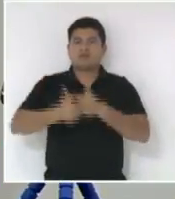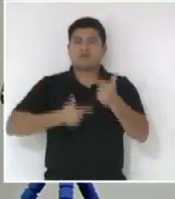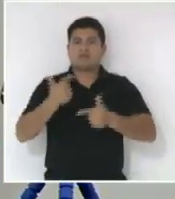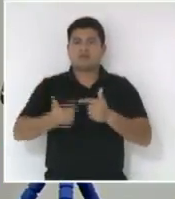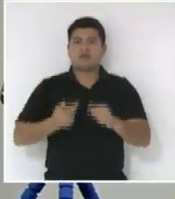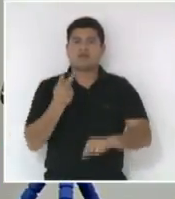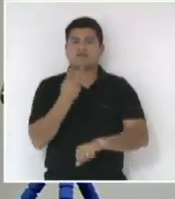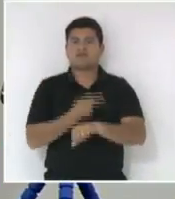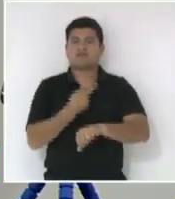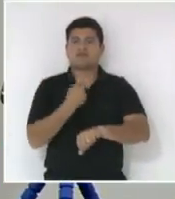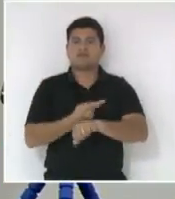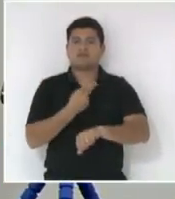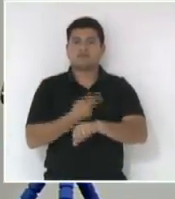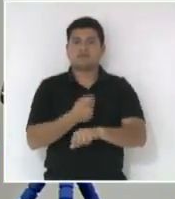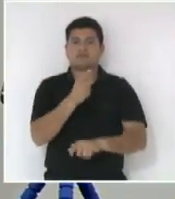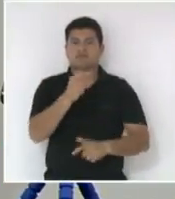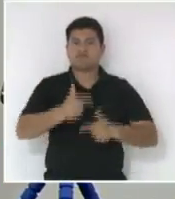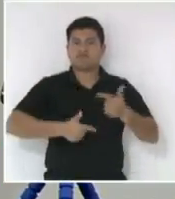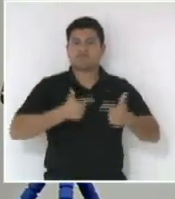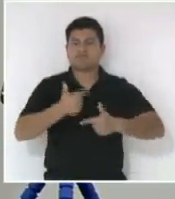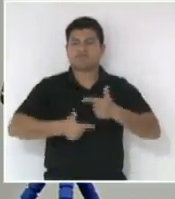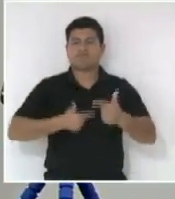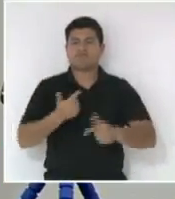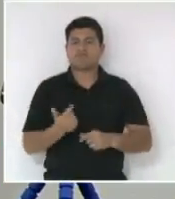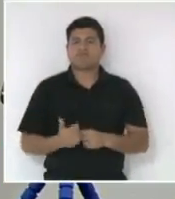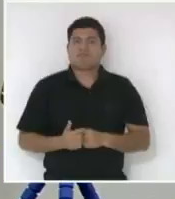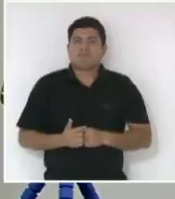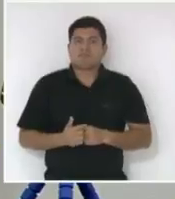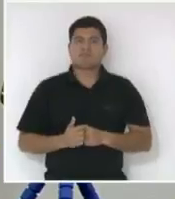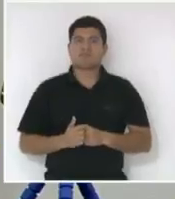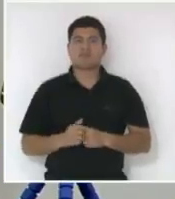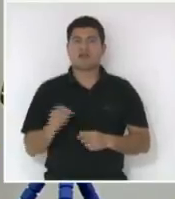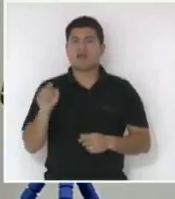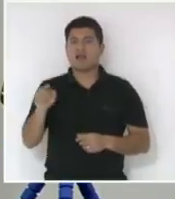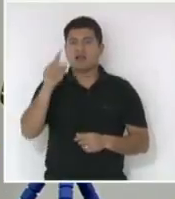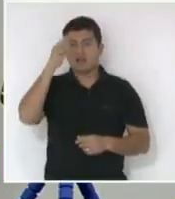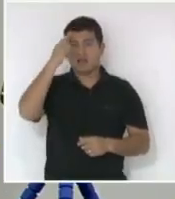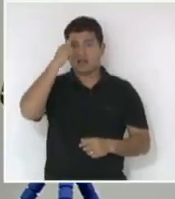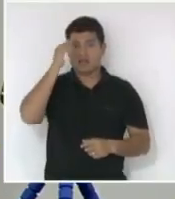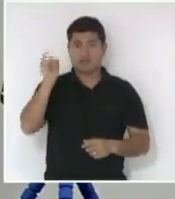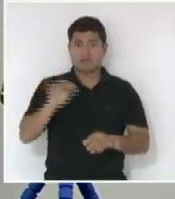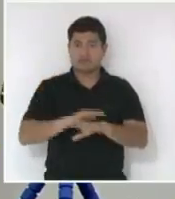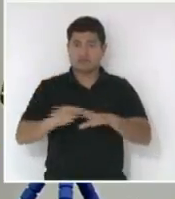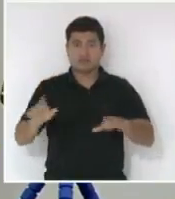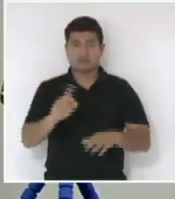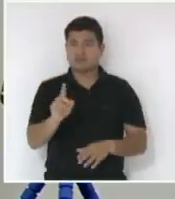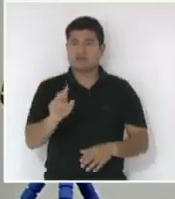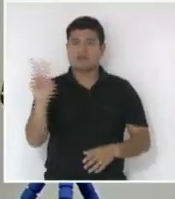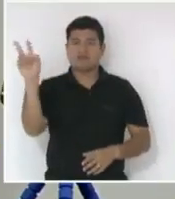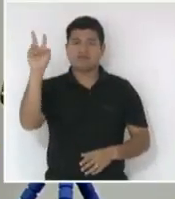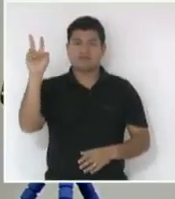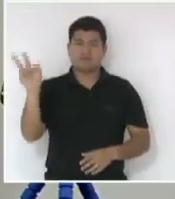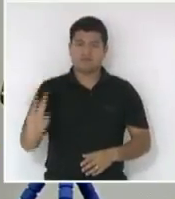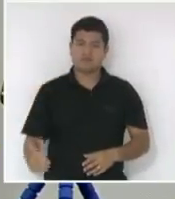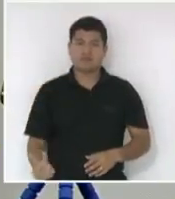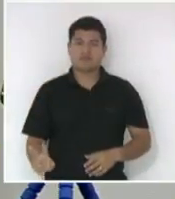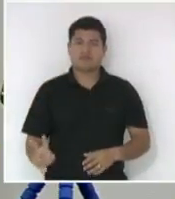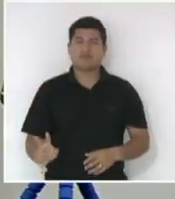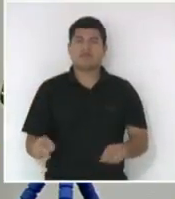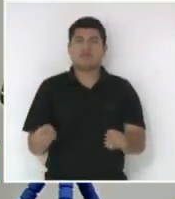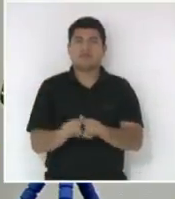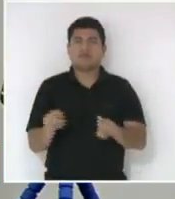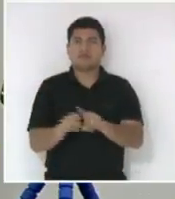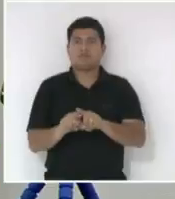capital. Além dos haitianos, o Estado recebe imigrantes venezuelanos de países do